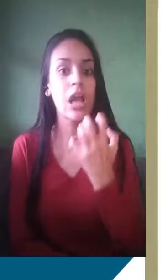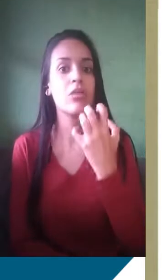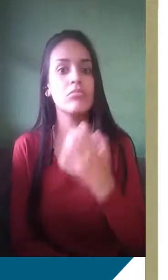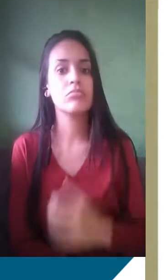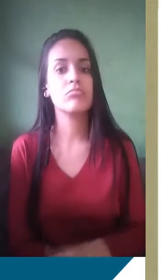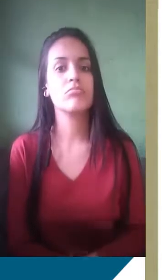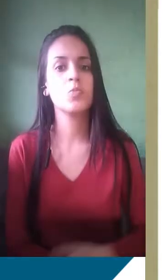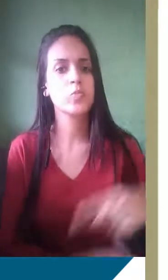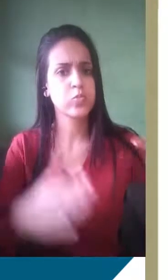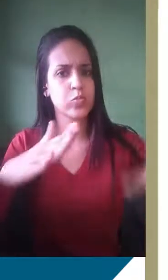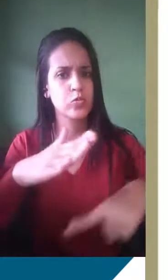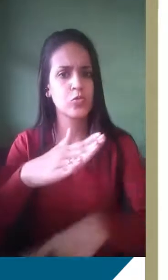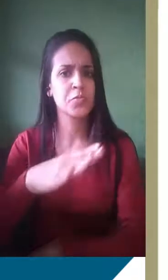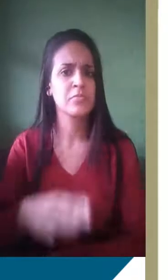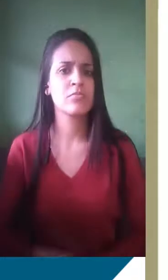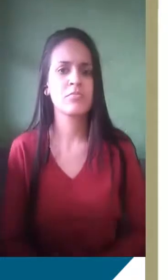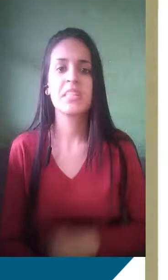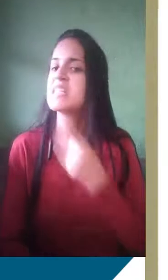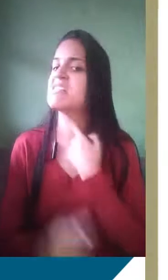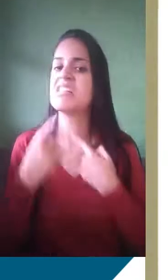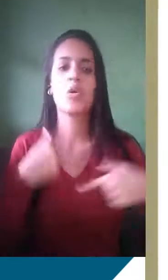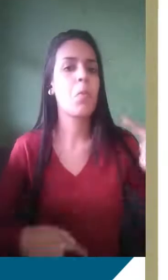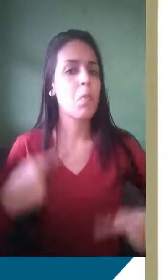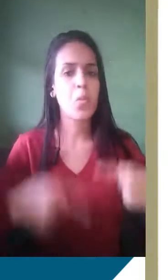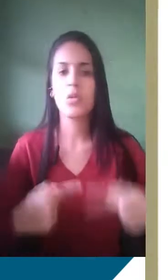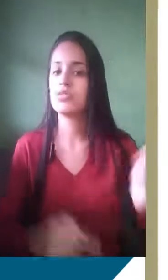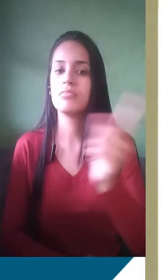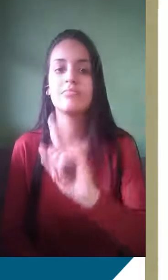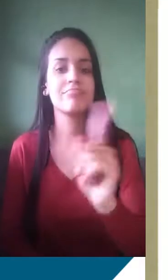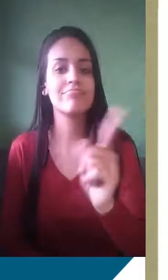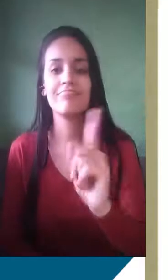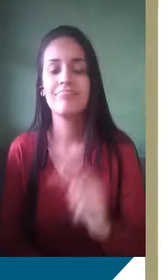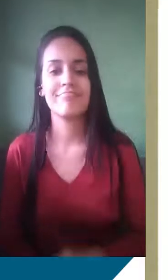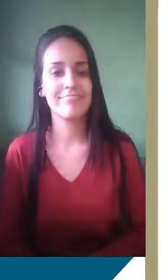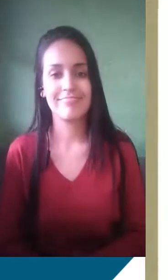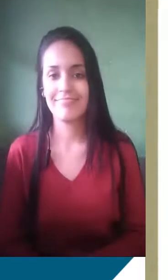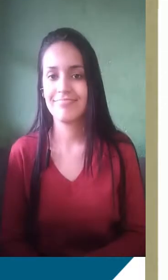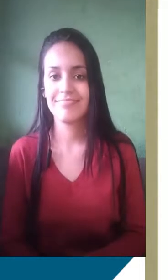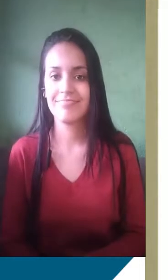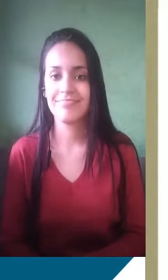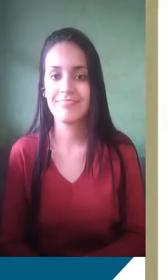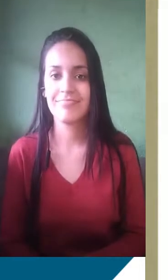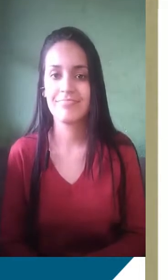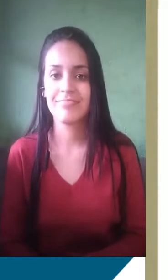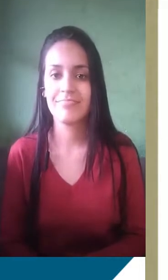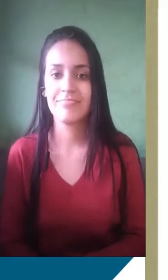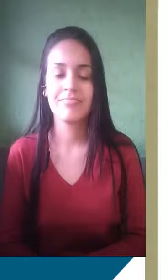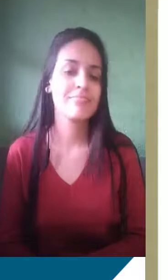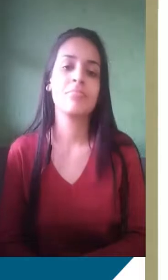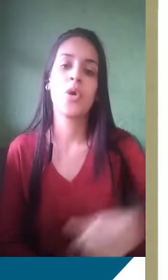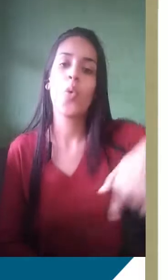e absorvente. Nada de ambições políticas ou administrativas. O que Quaresma pensou, ou melhor, o